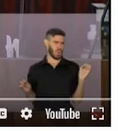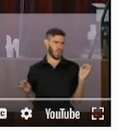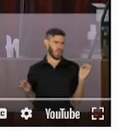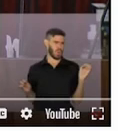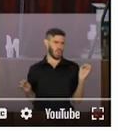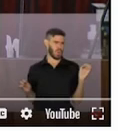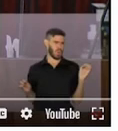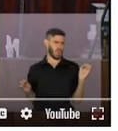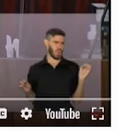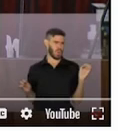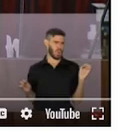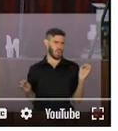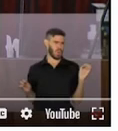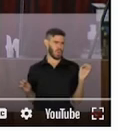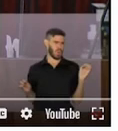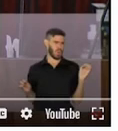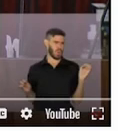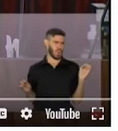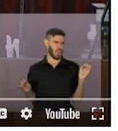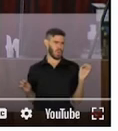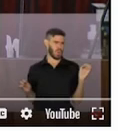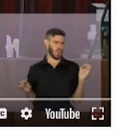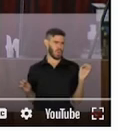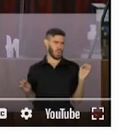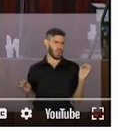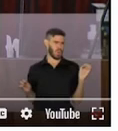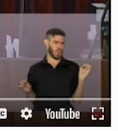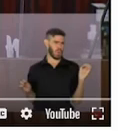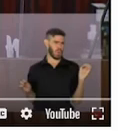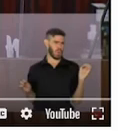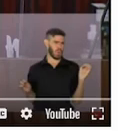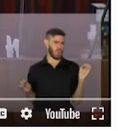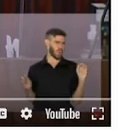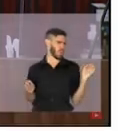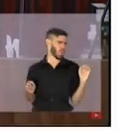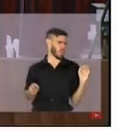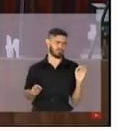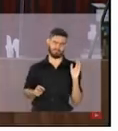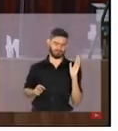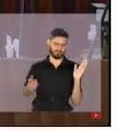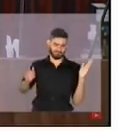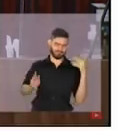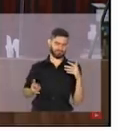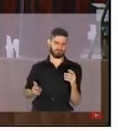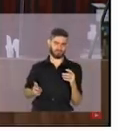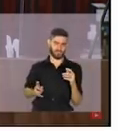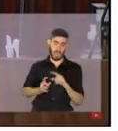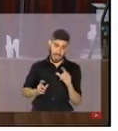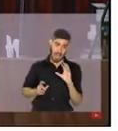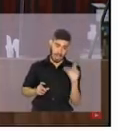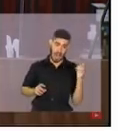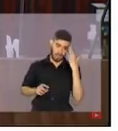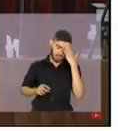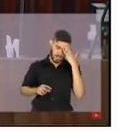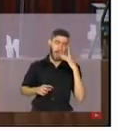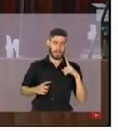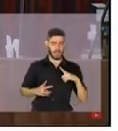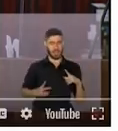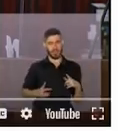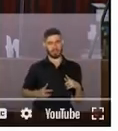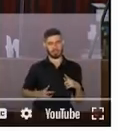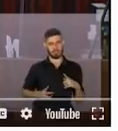apresentou uma prova do que aconteceu Como é que você sabe que aconteceu e-book notório que ocorreu